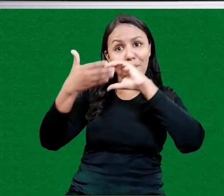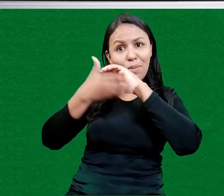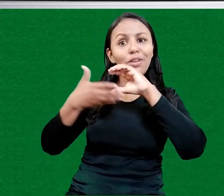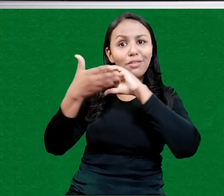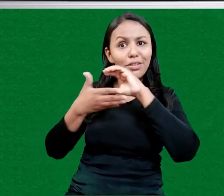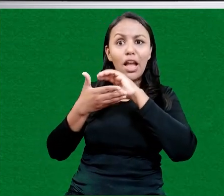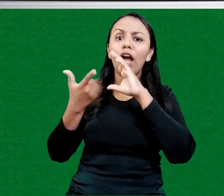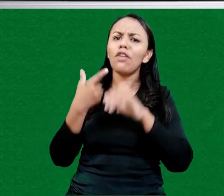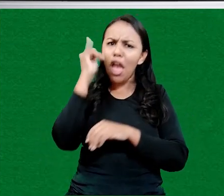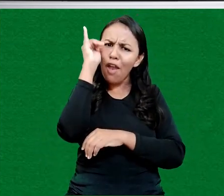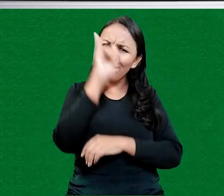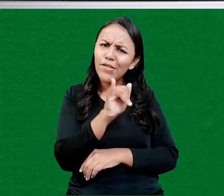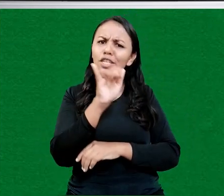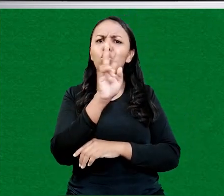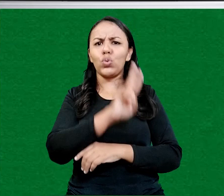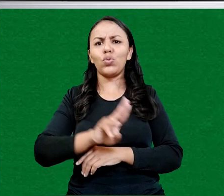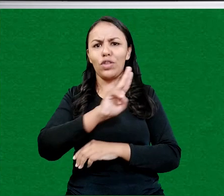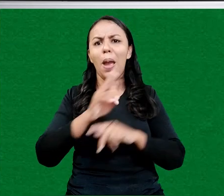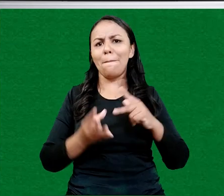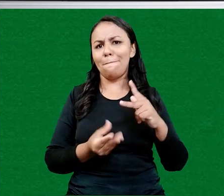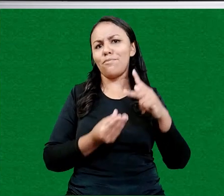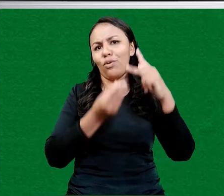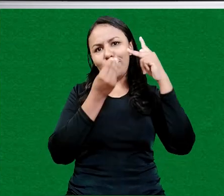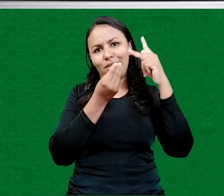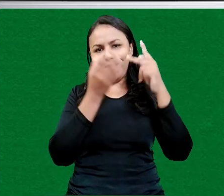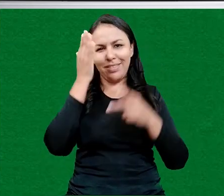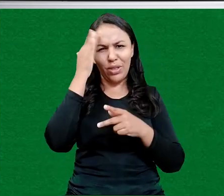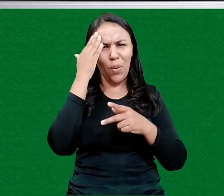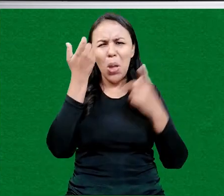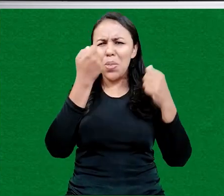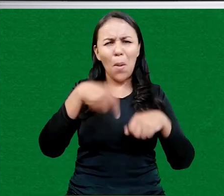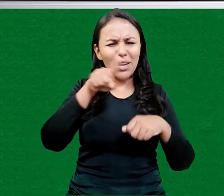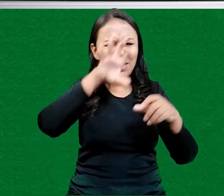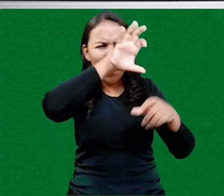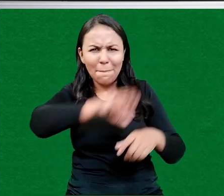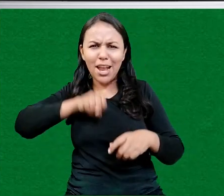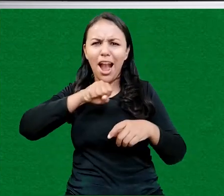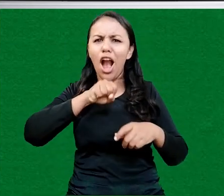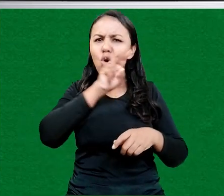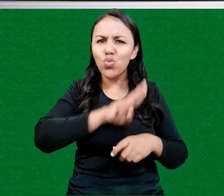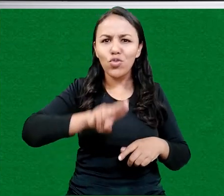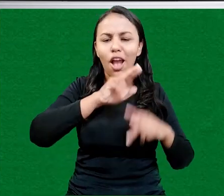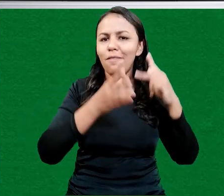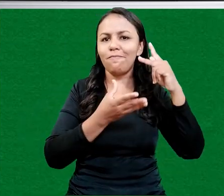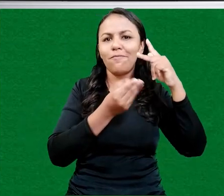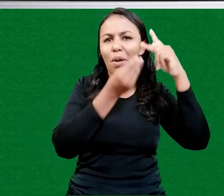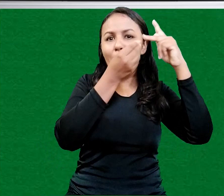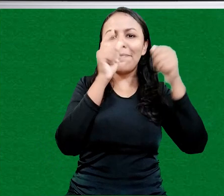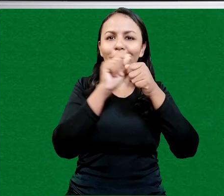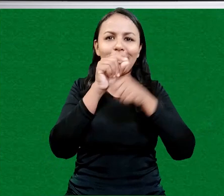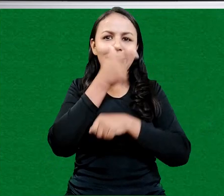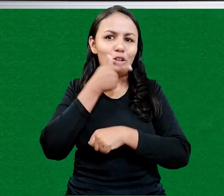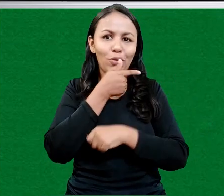proteínas do nosso organismo, justamente para que elas não sejam mobilizadas, elas não sejam utilizadas para produzir